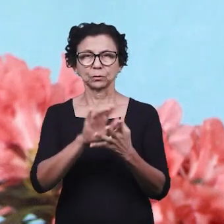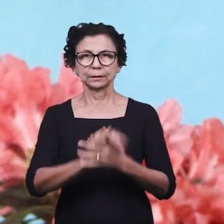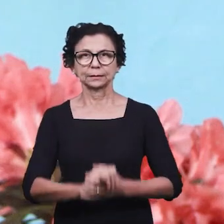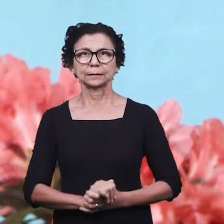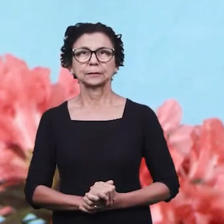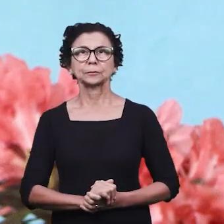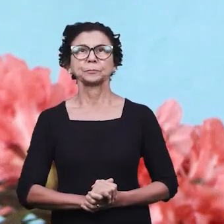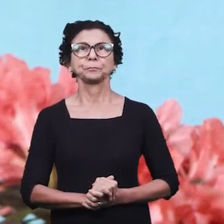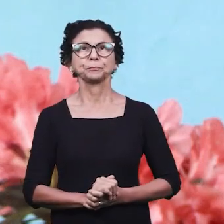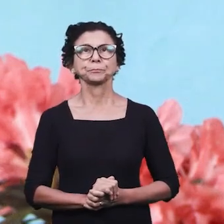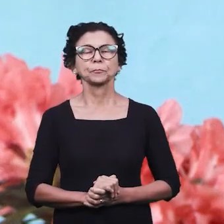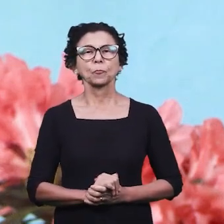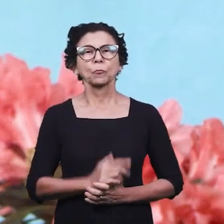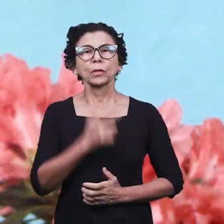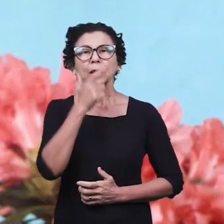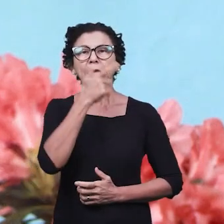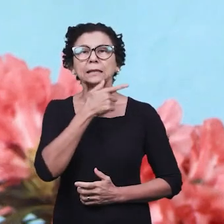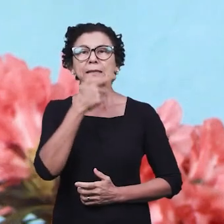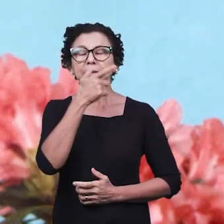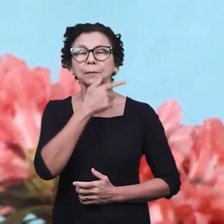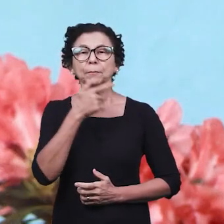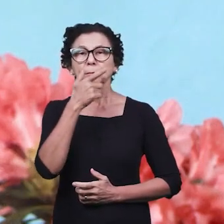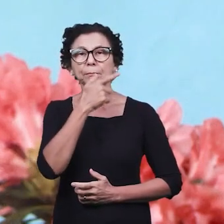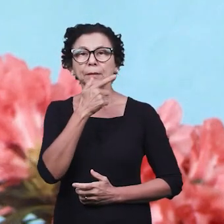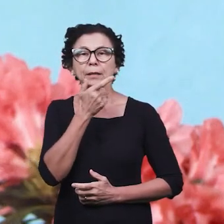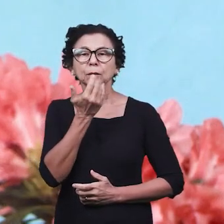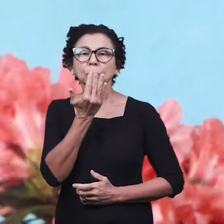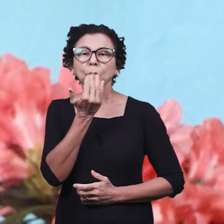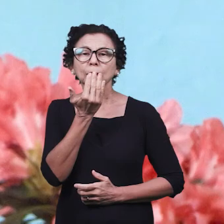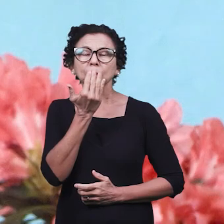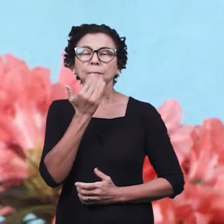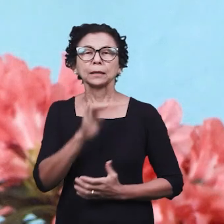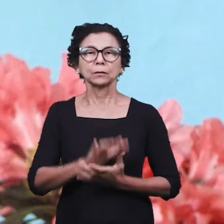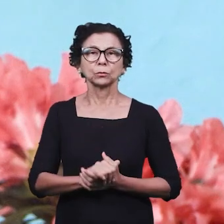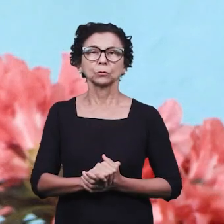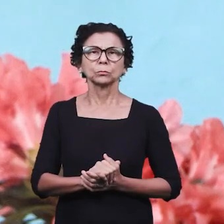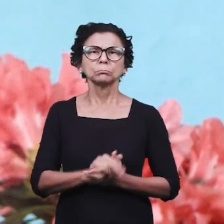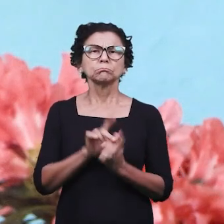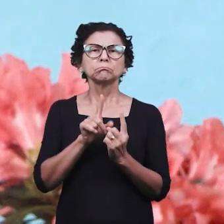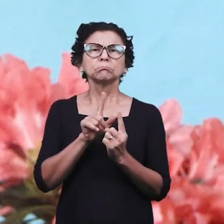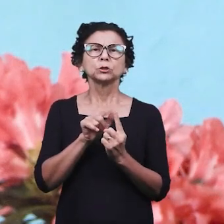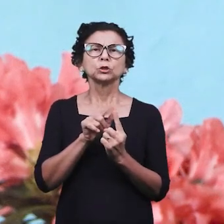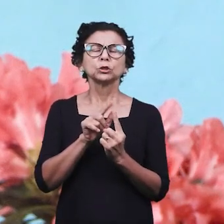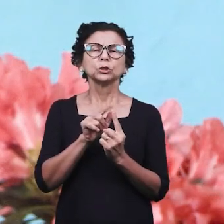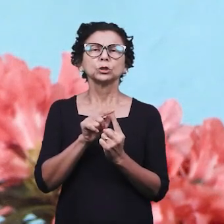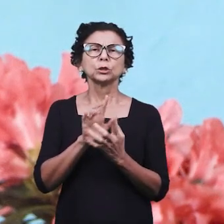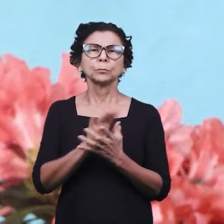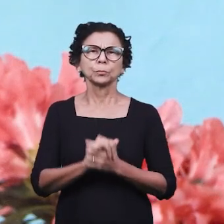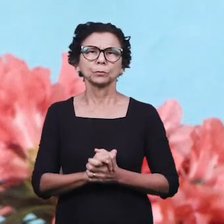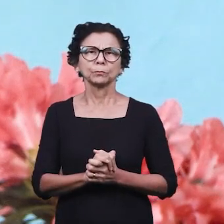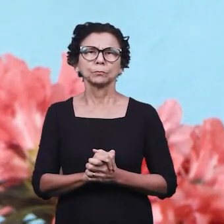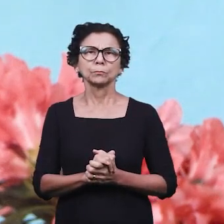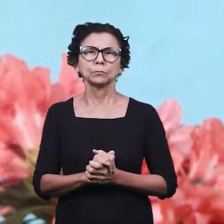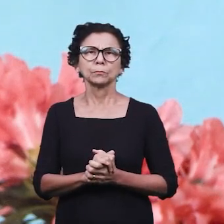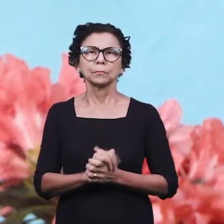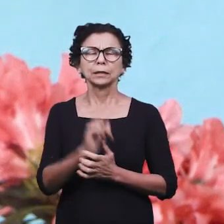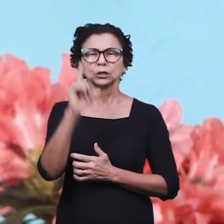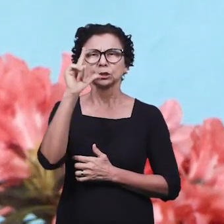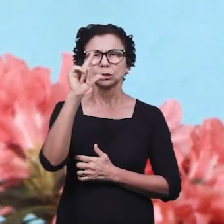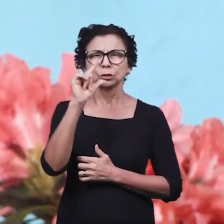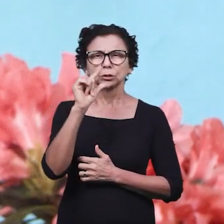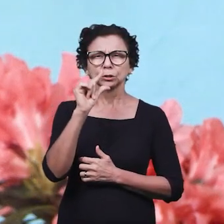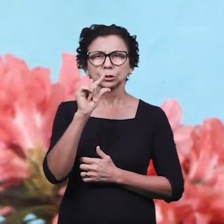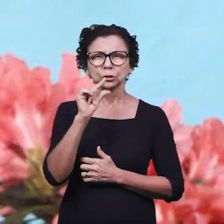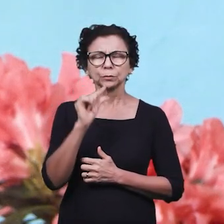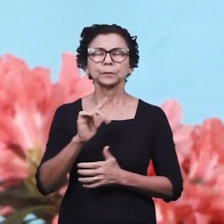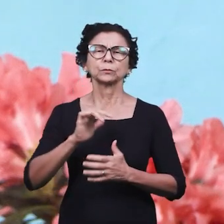índice glicêmico do alimento e quais os tipos de alimento que irão nos auxiliar na redução da absorção dessa glicose,